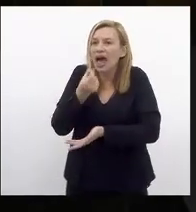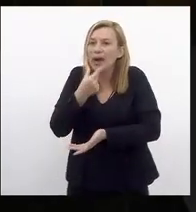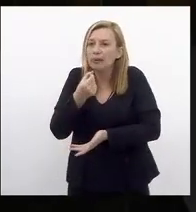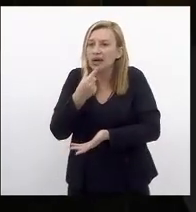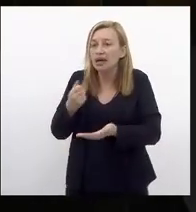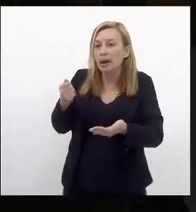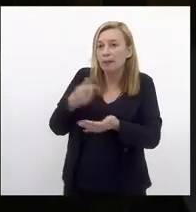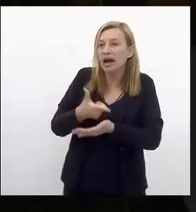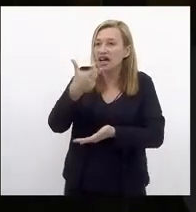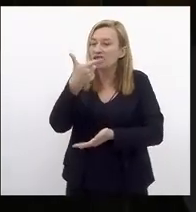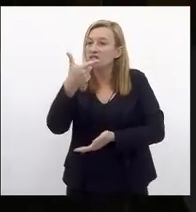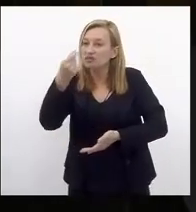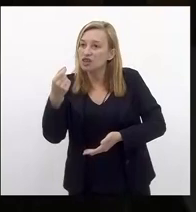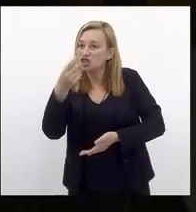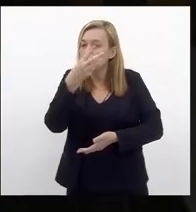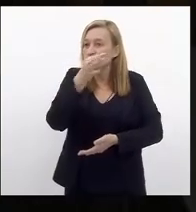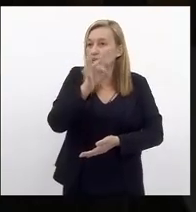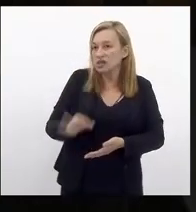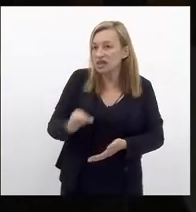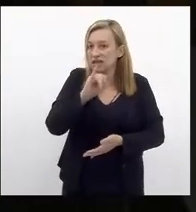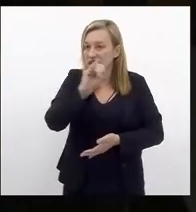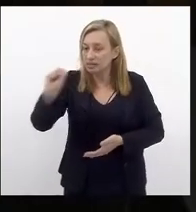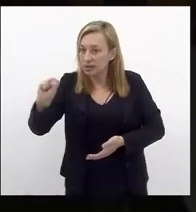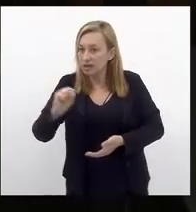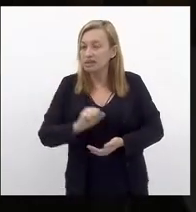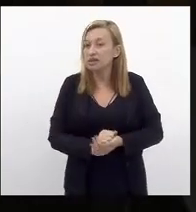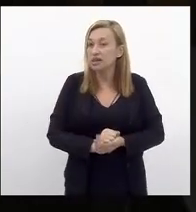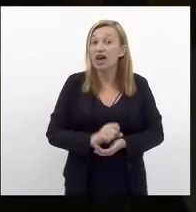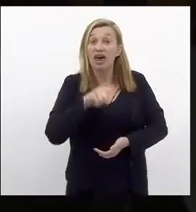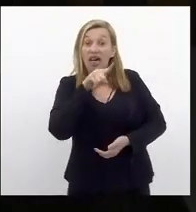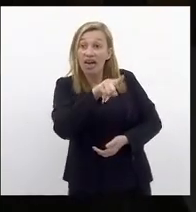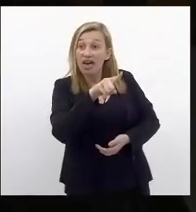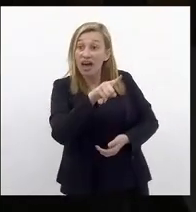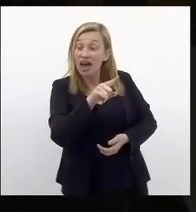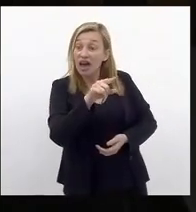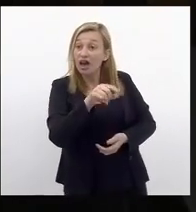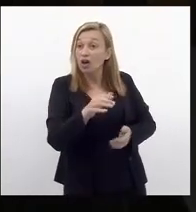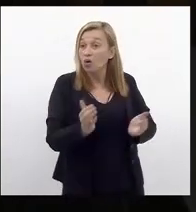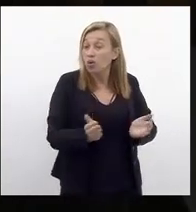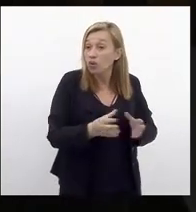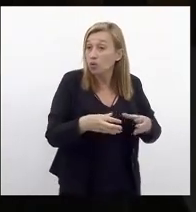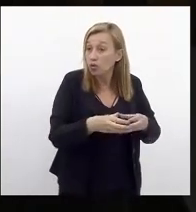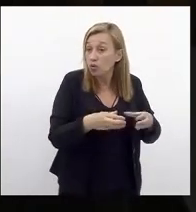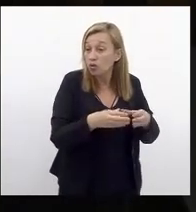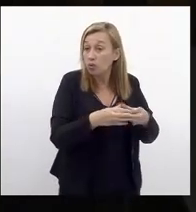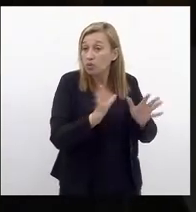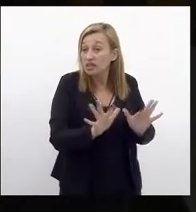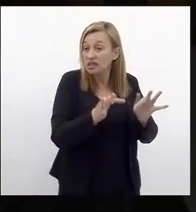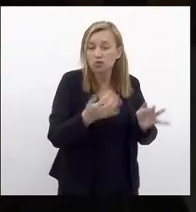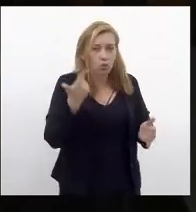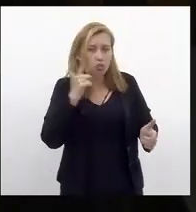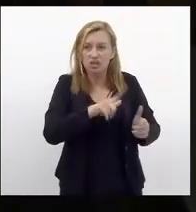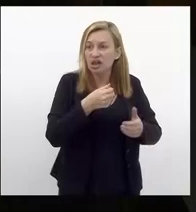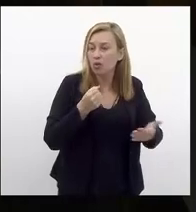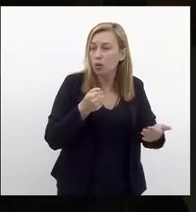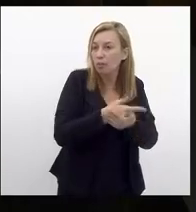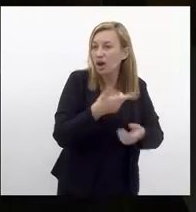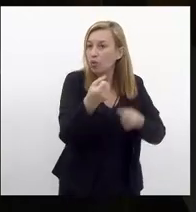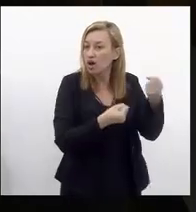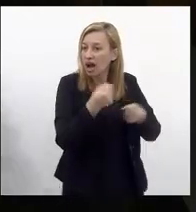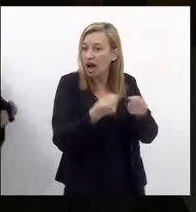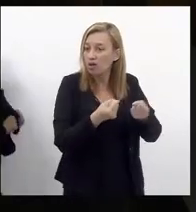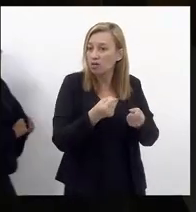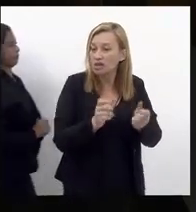paga Vinte por cento de ICMS é a classe média que não consegue ter um carro e o pobre também minimamente